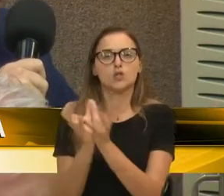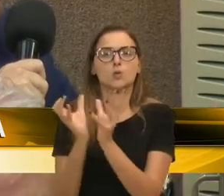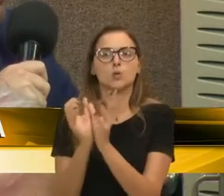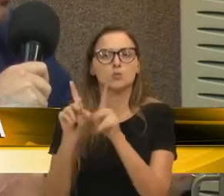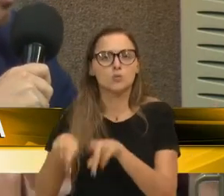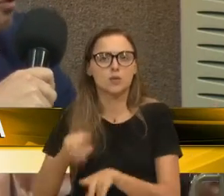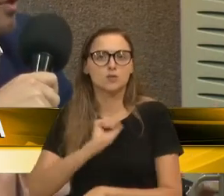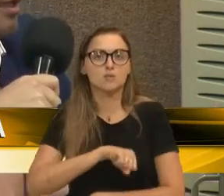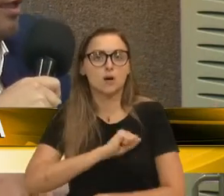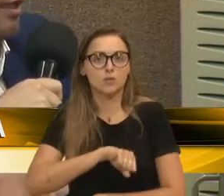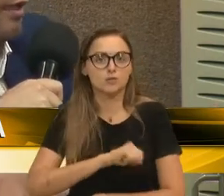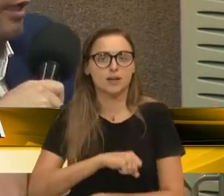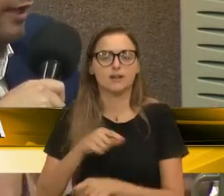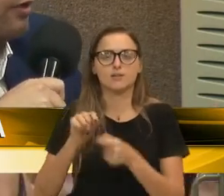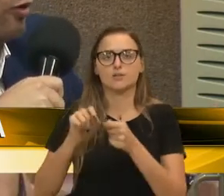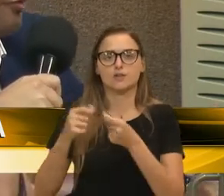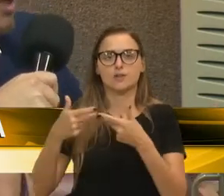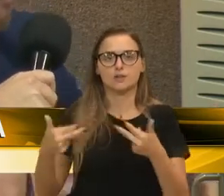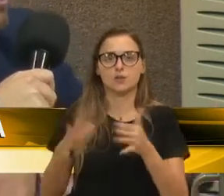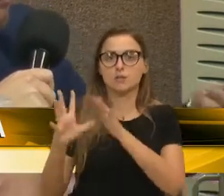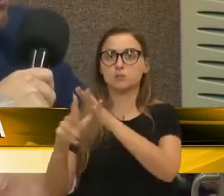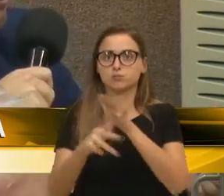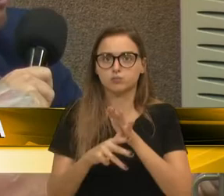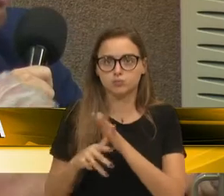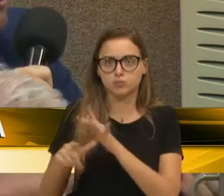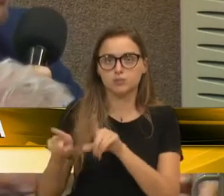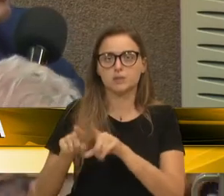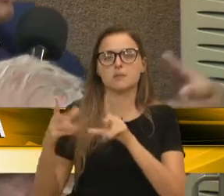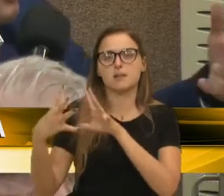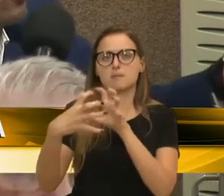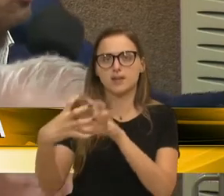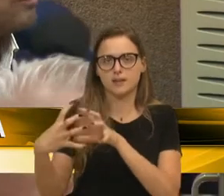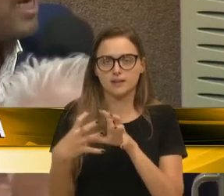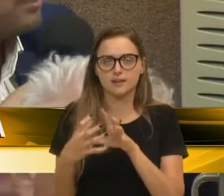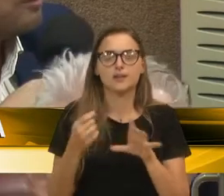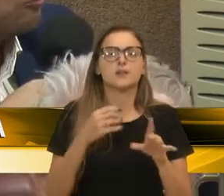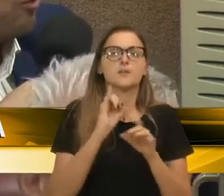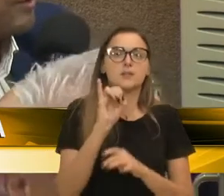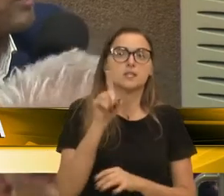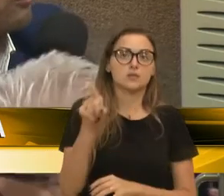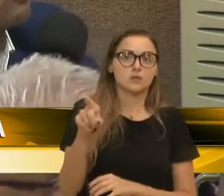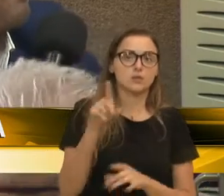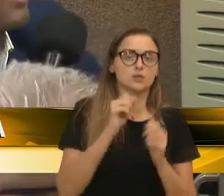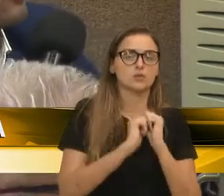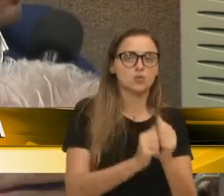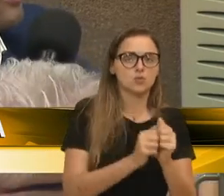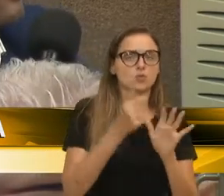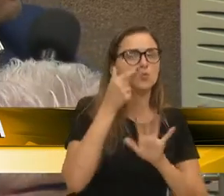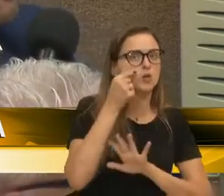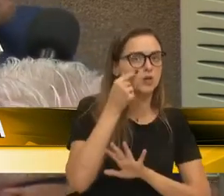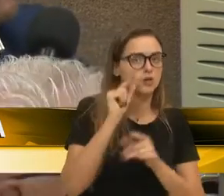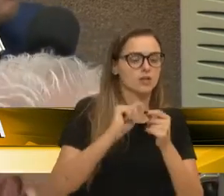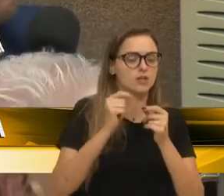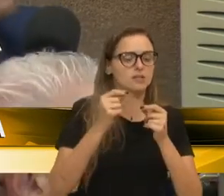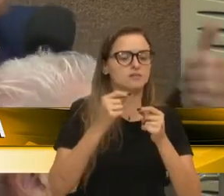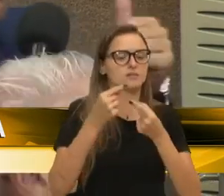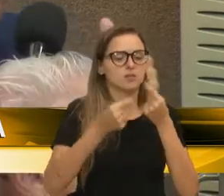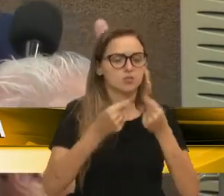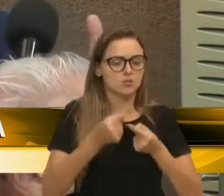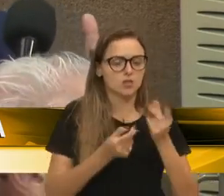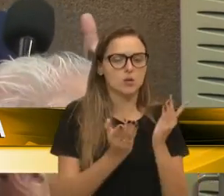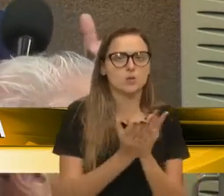puxar outros assuntos e até se o senhor puder pegar com o vereador Eloy Frisso e juntar no momento certo do debate todo esse estudo que foi feito pela